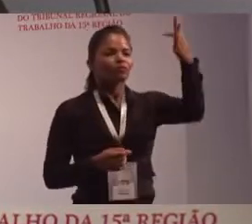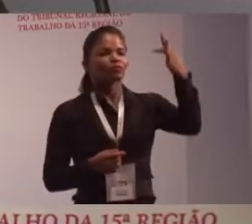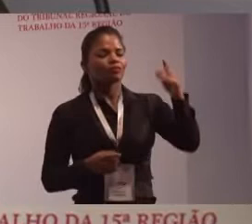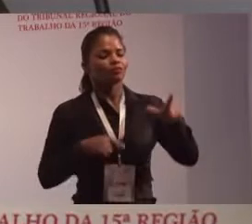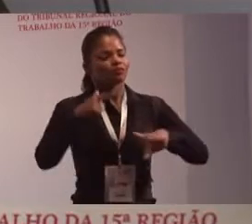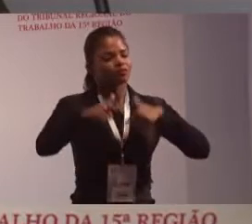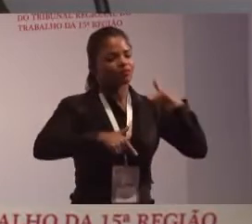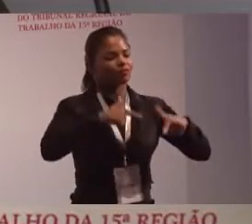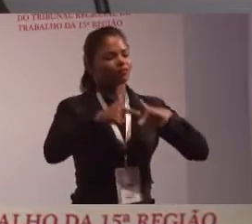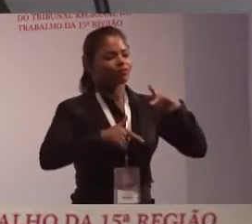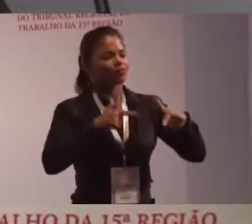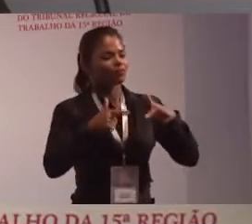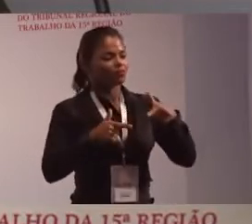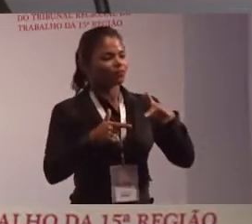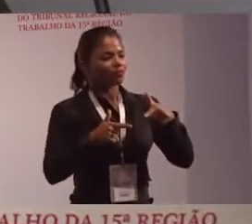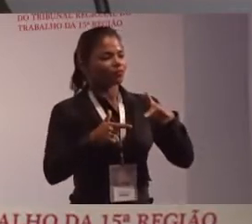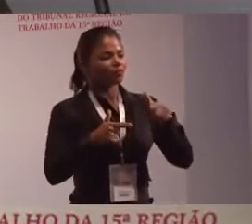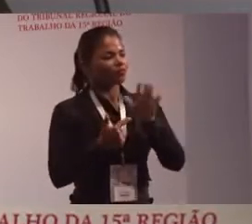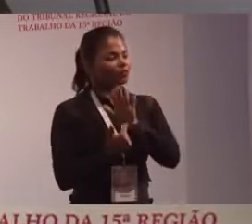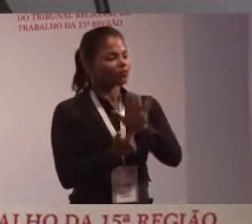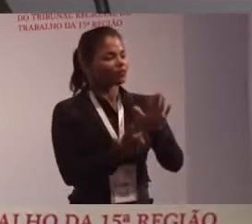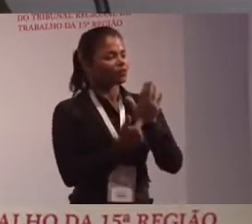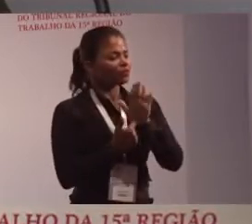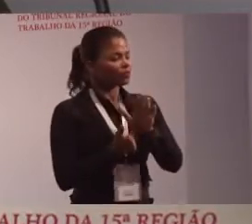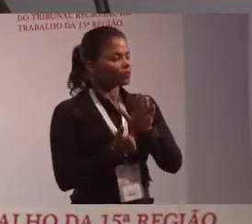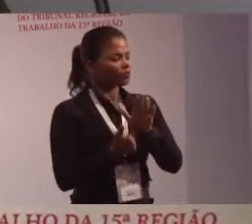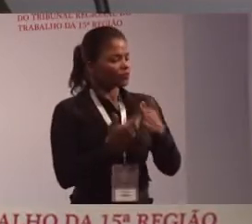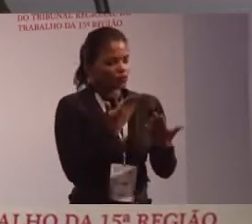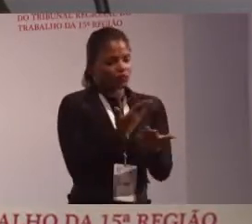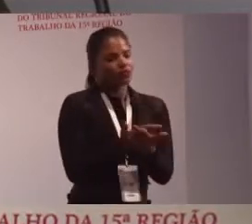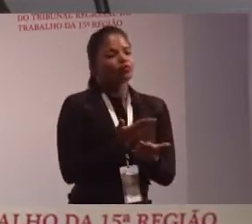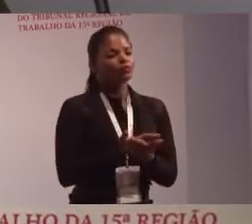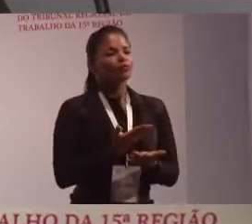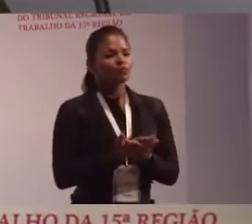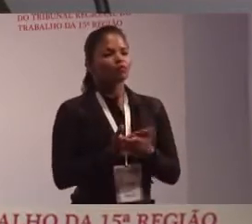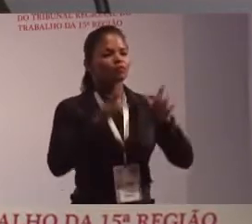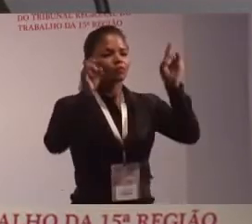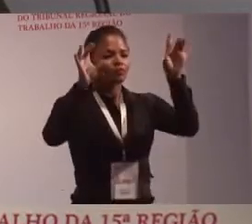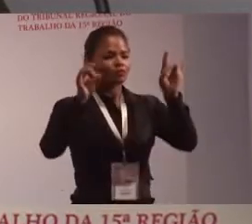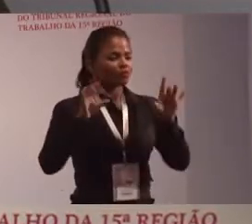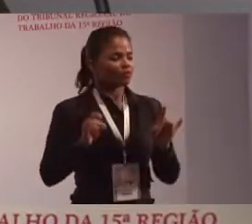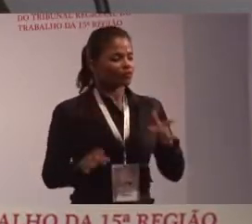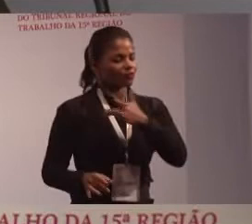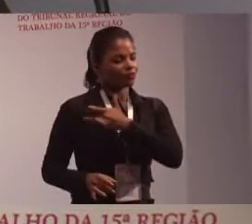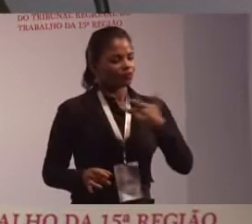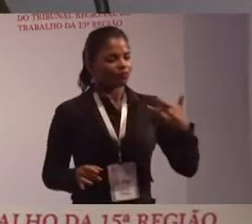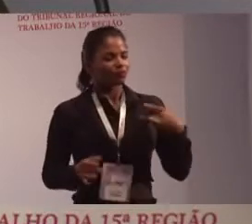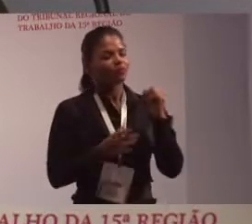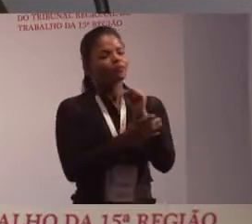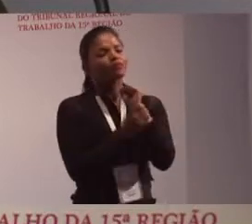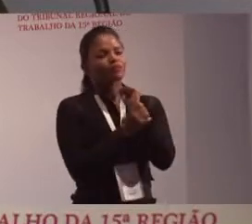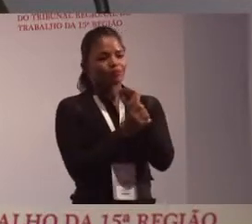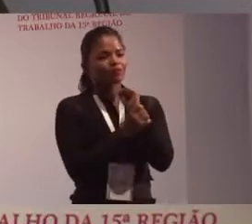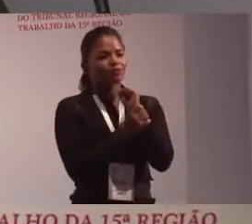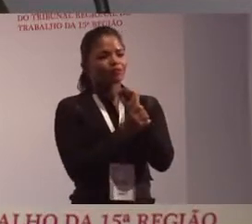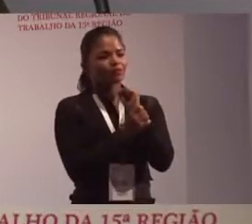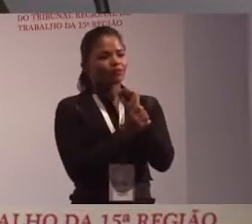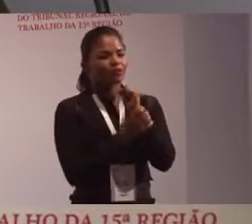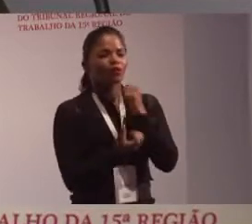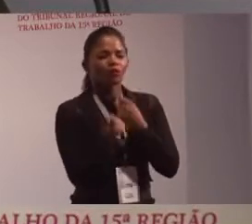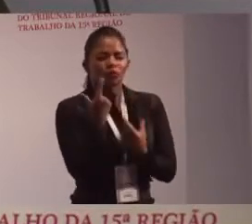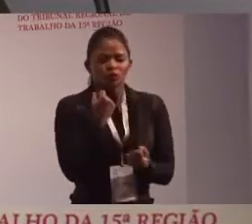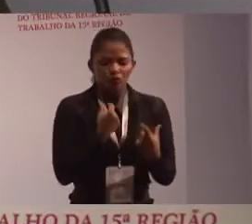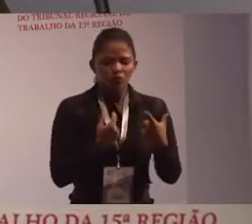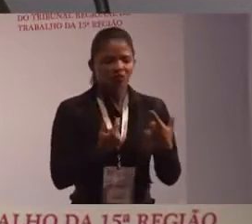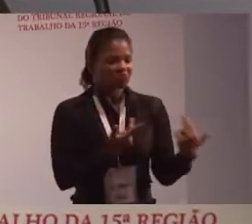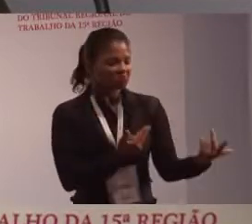e aqui eu vou trazer um recorte do que a OIT estudou, especificamente sobre saúde e segurança. Algumas coisas se repetem,